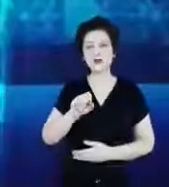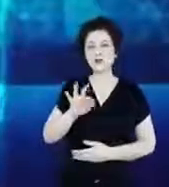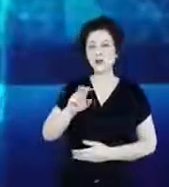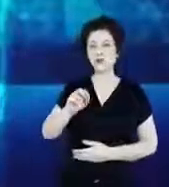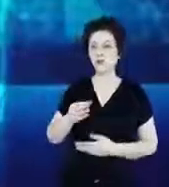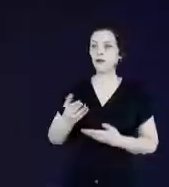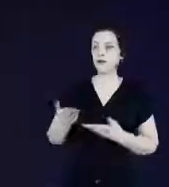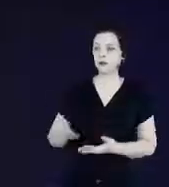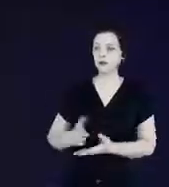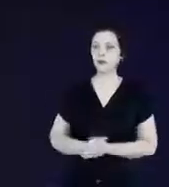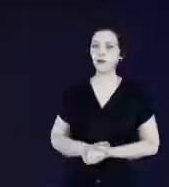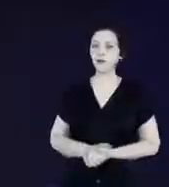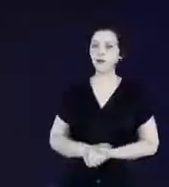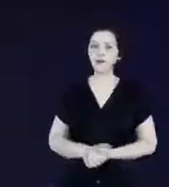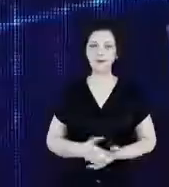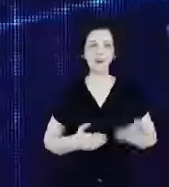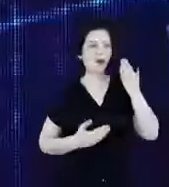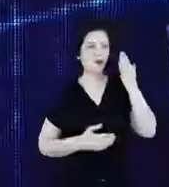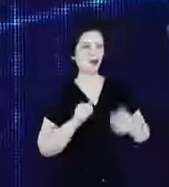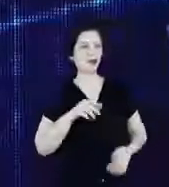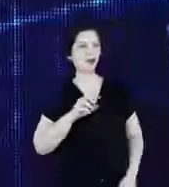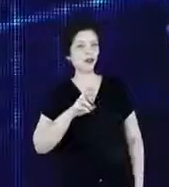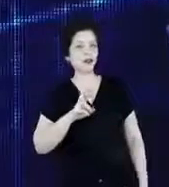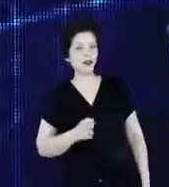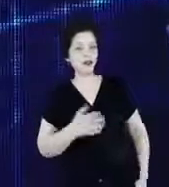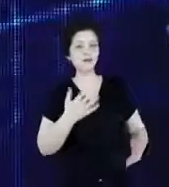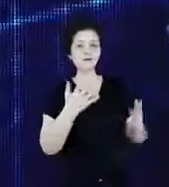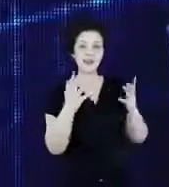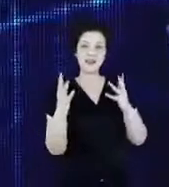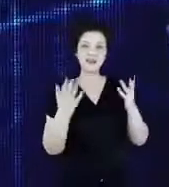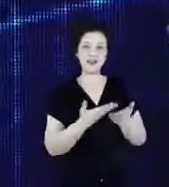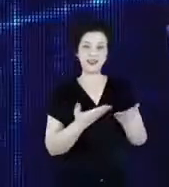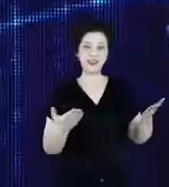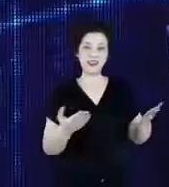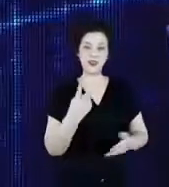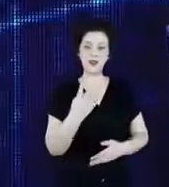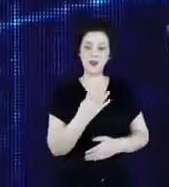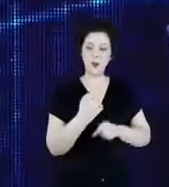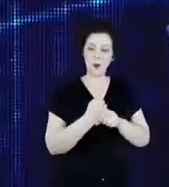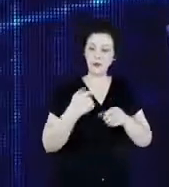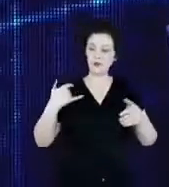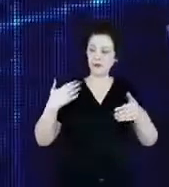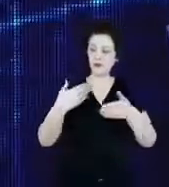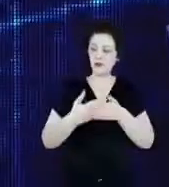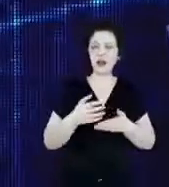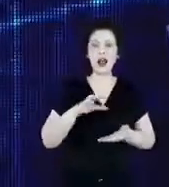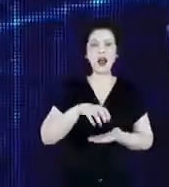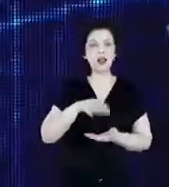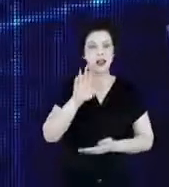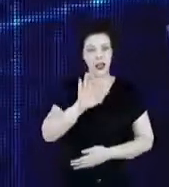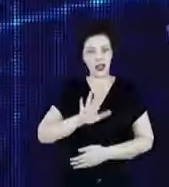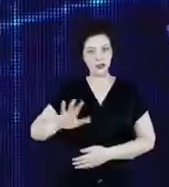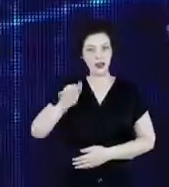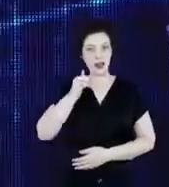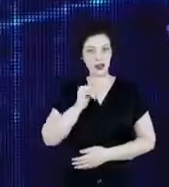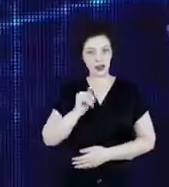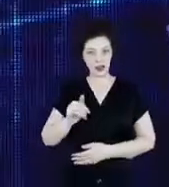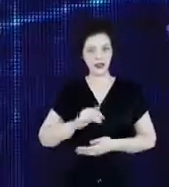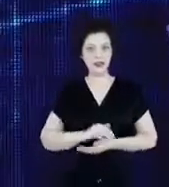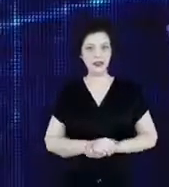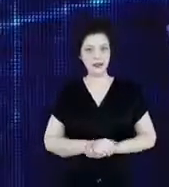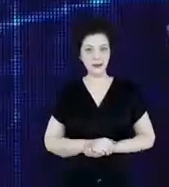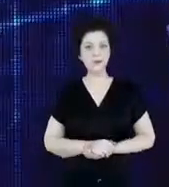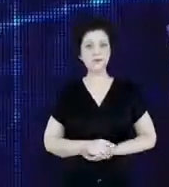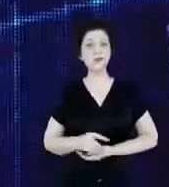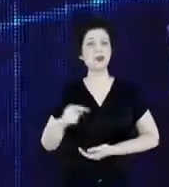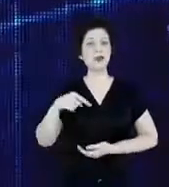você. Obrigado, André. Já deixo aqui meus parabéns aos 24 anos de história da ANEEL. Eu acho que, aqui pela